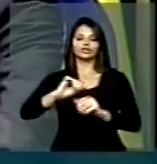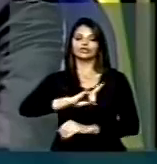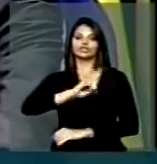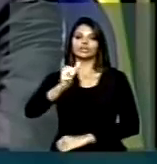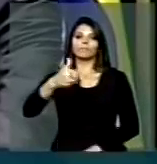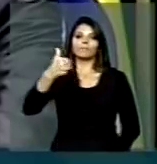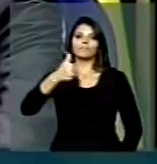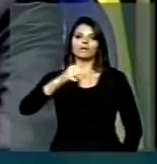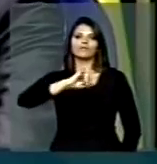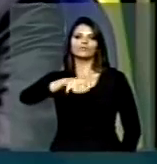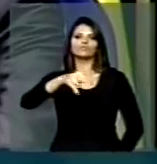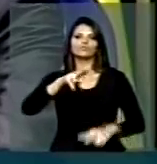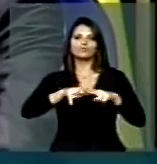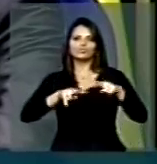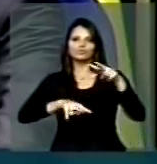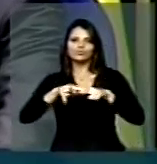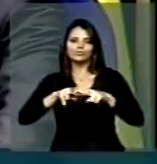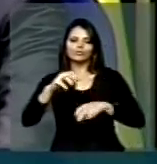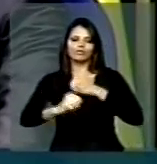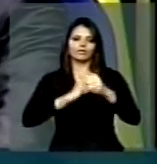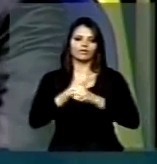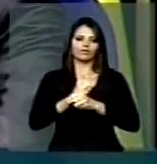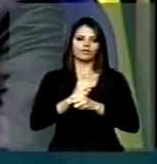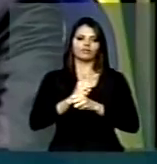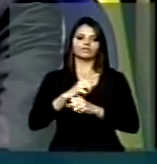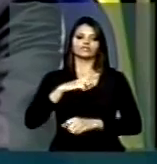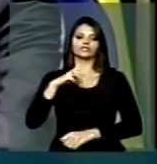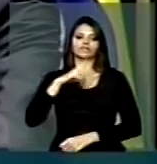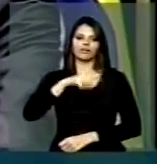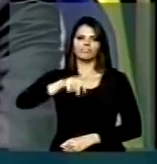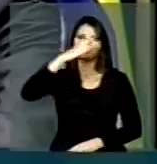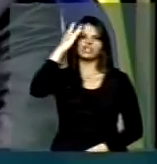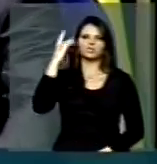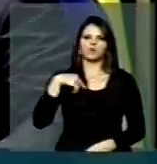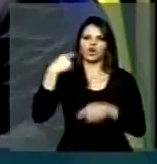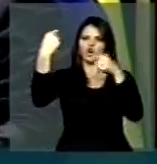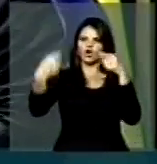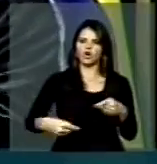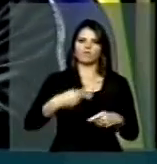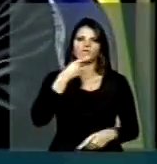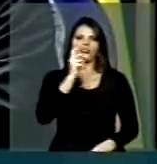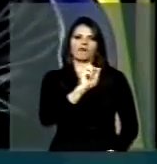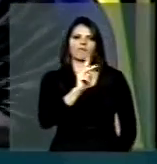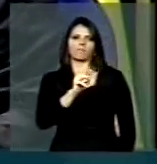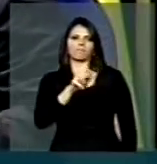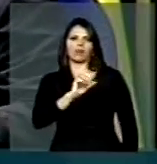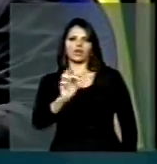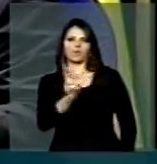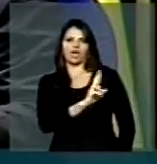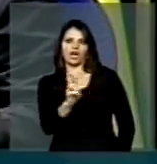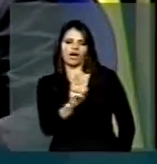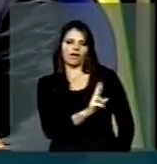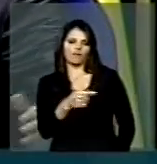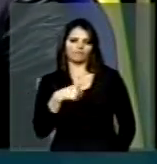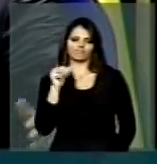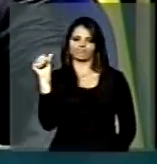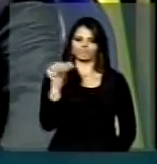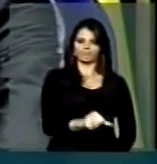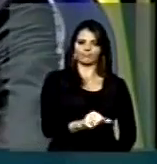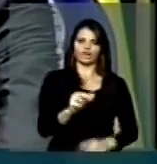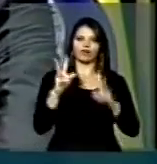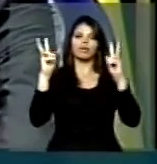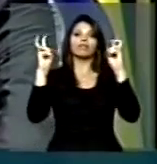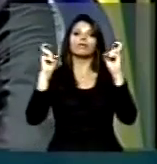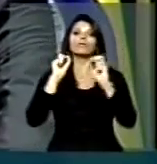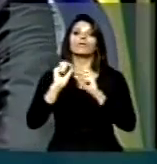ano, sob o agouro de pescadores de águas turvas que preferiam classificar o plano de estabilização como, abro